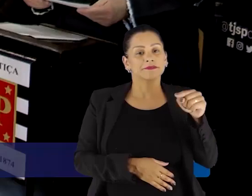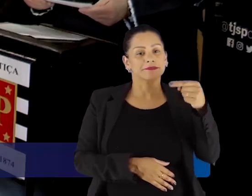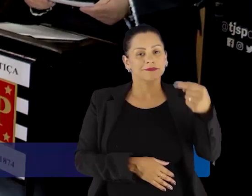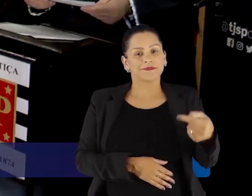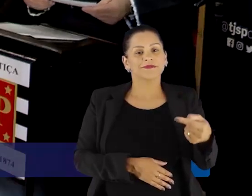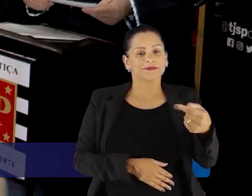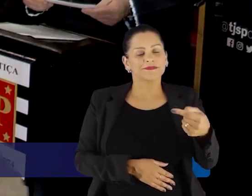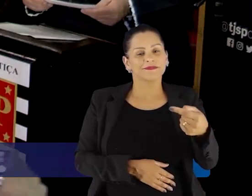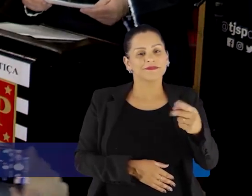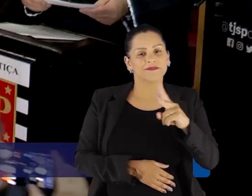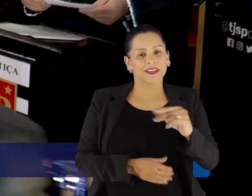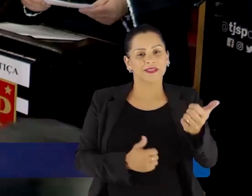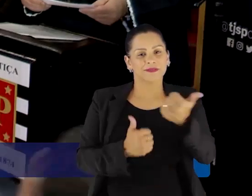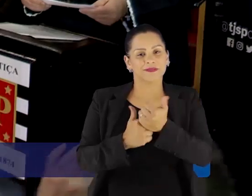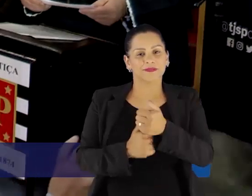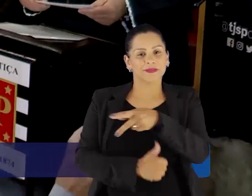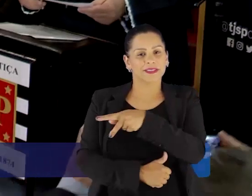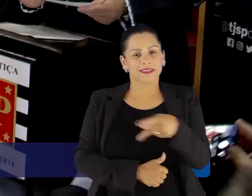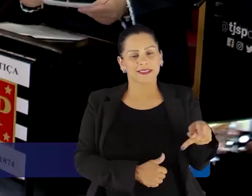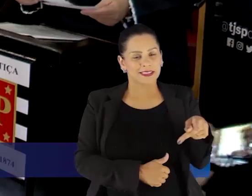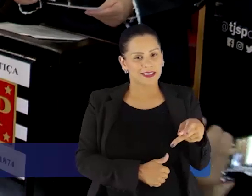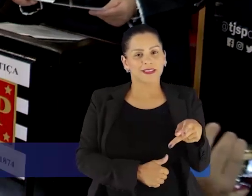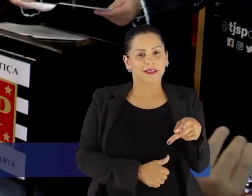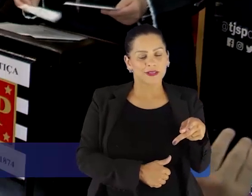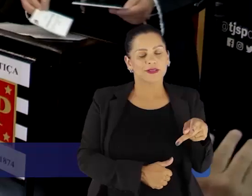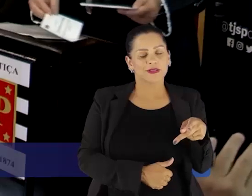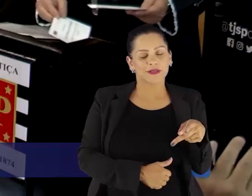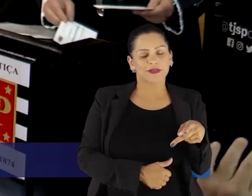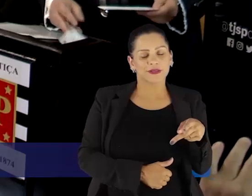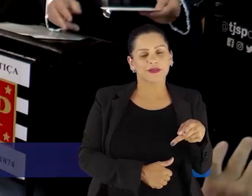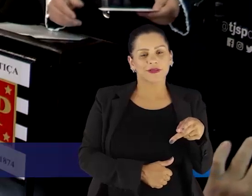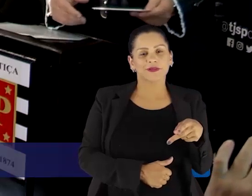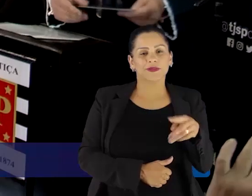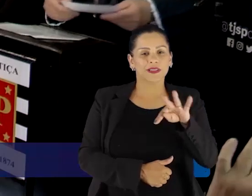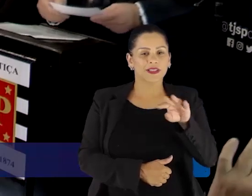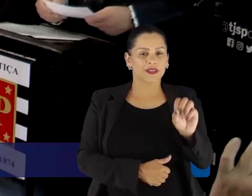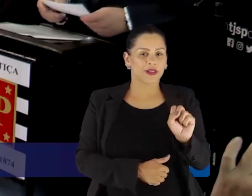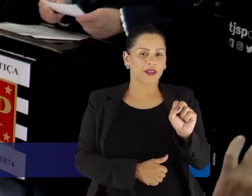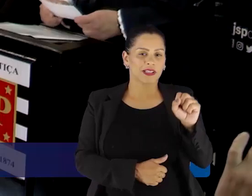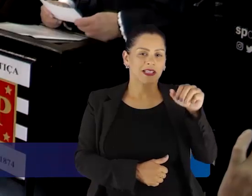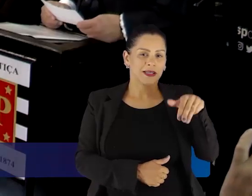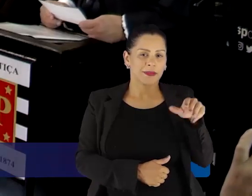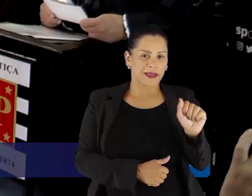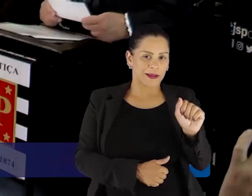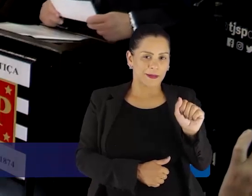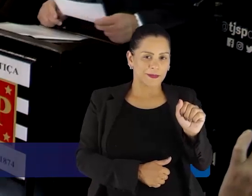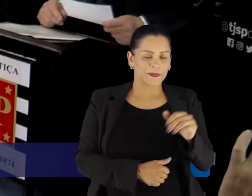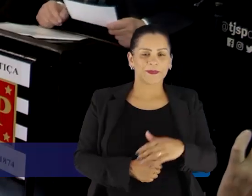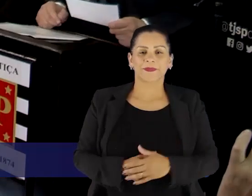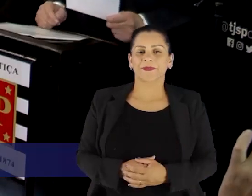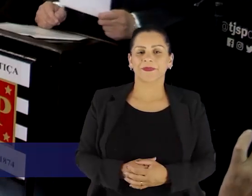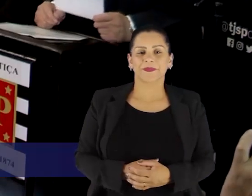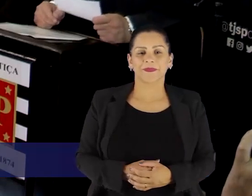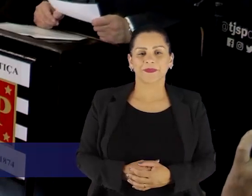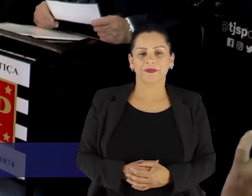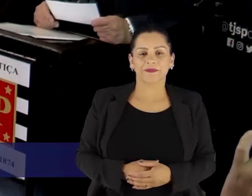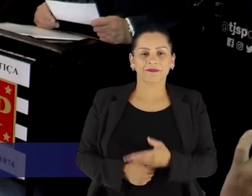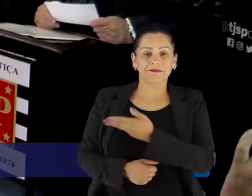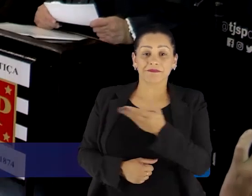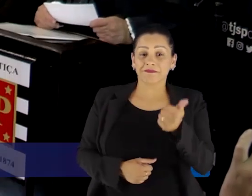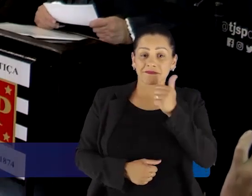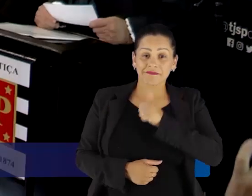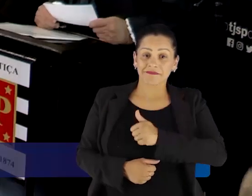presidente do egrégio Tribunal de Justiça do Estado do Maranhão sem horas